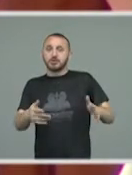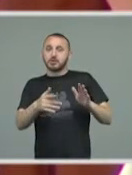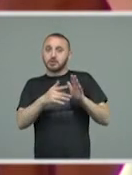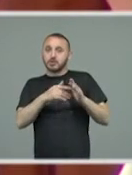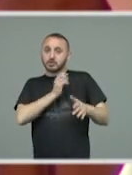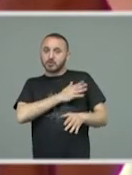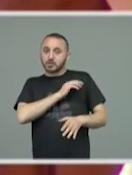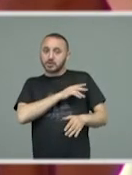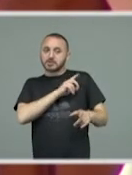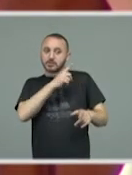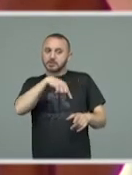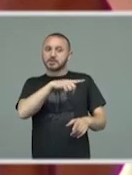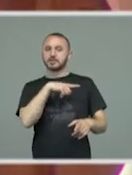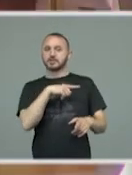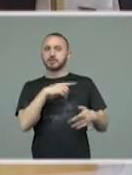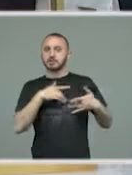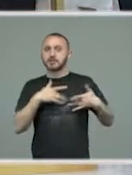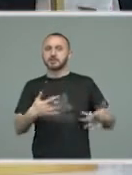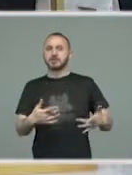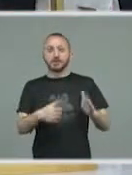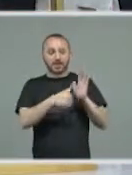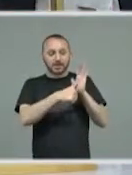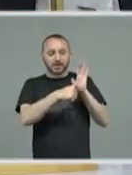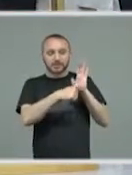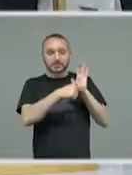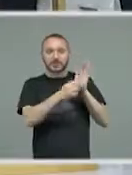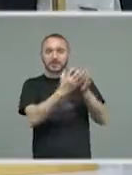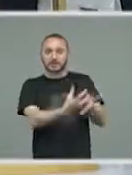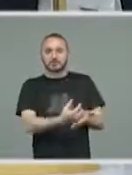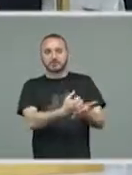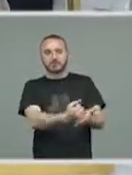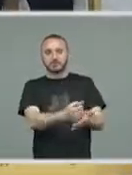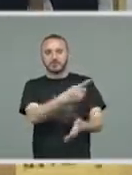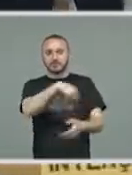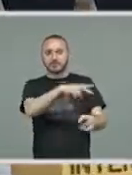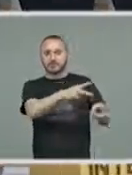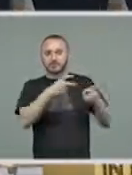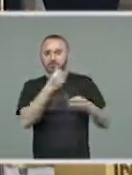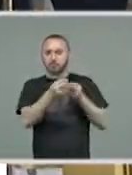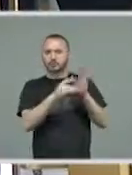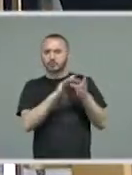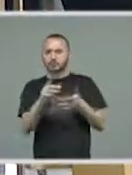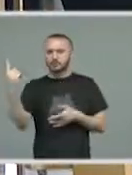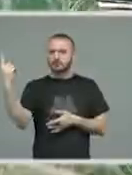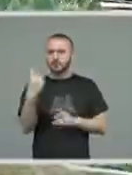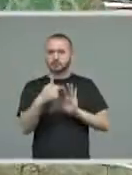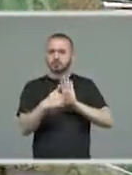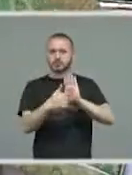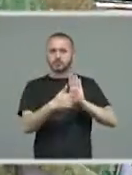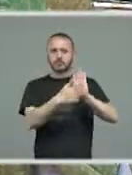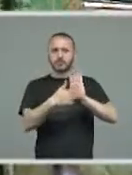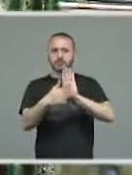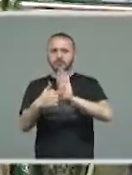chagas a redenção. Você percebe como Cristo vai se manifestando? Ora, quantas